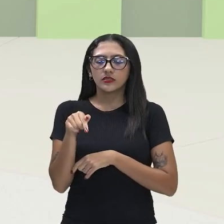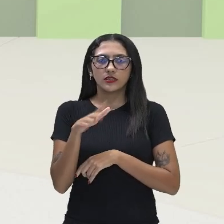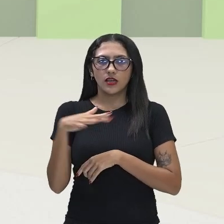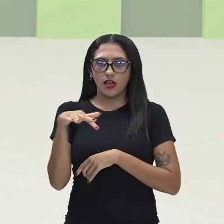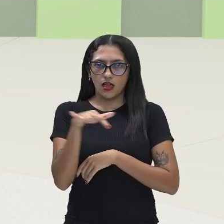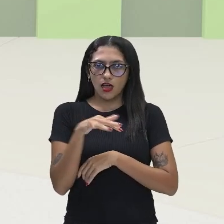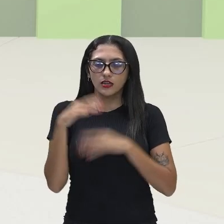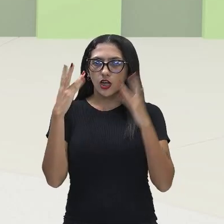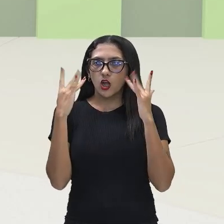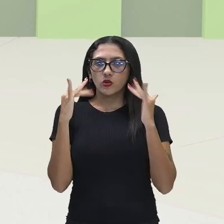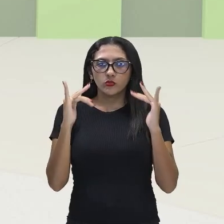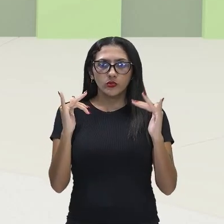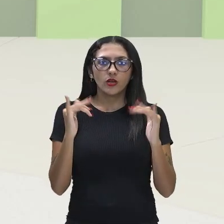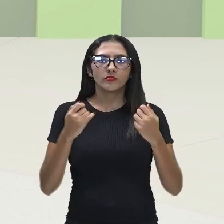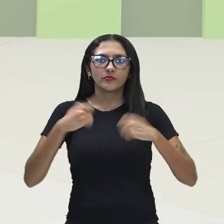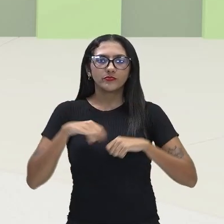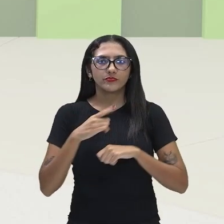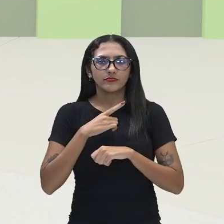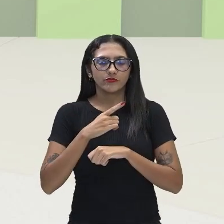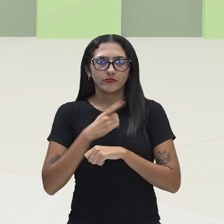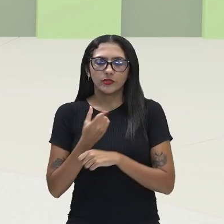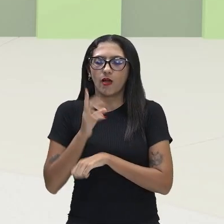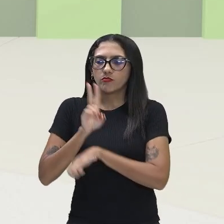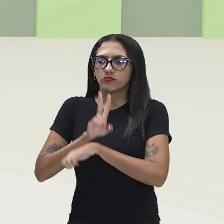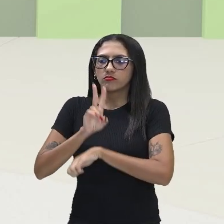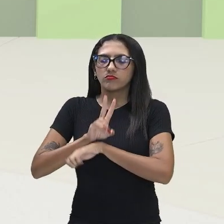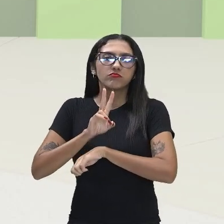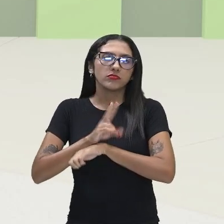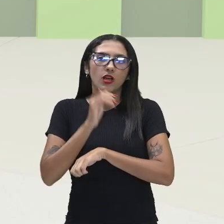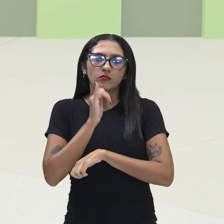ambientes entrem em processos de